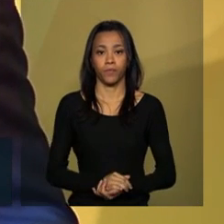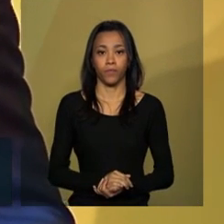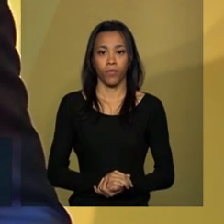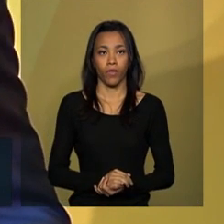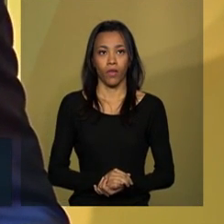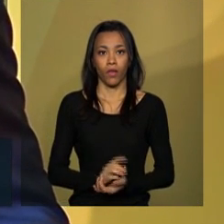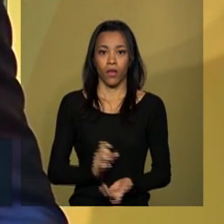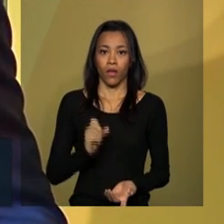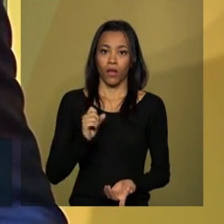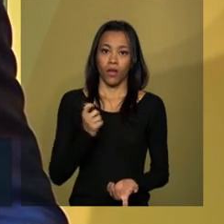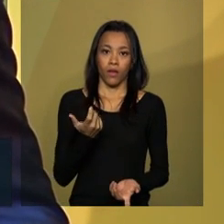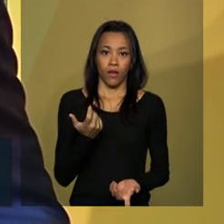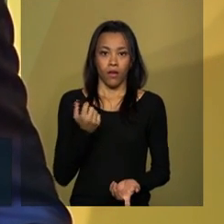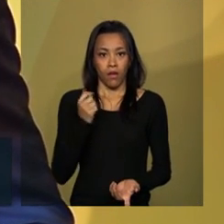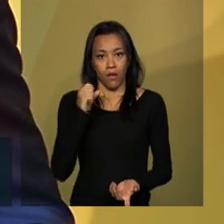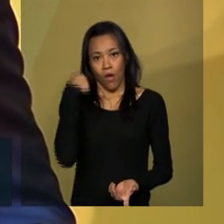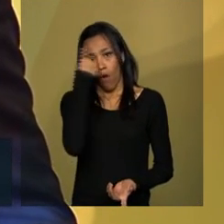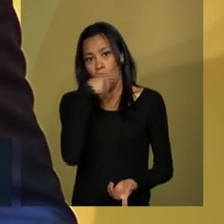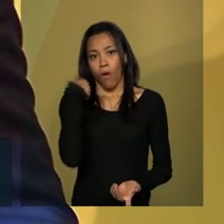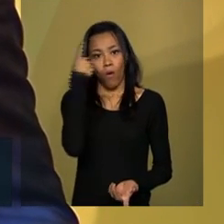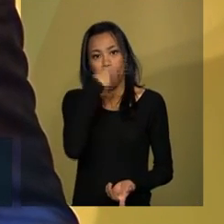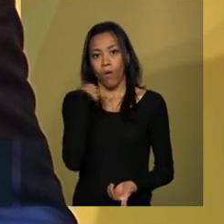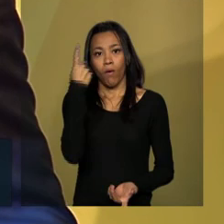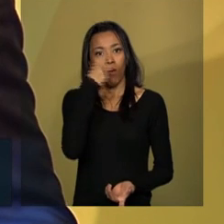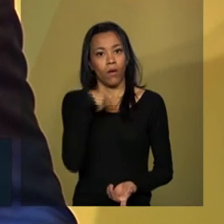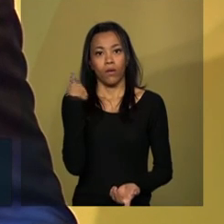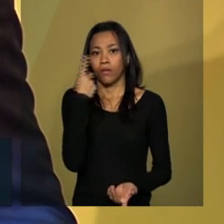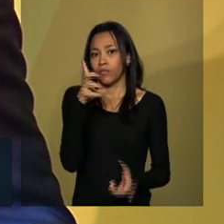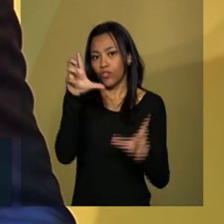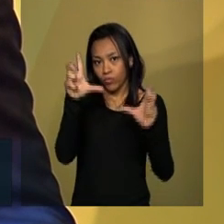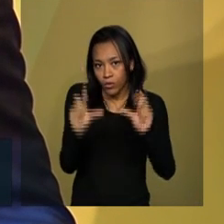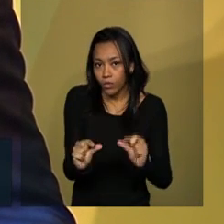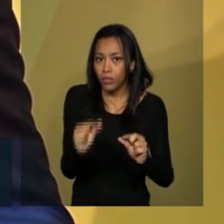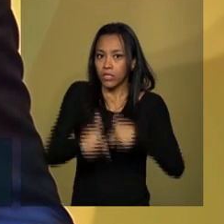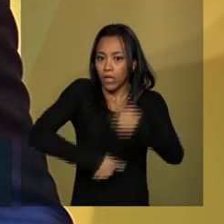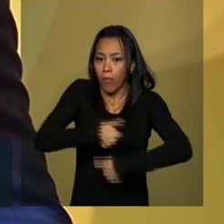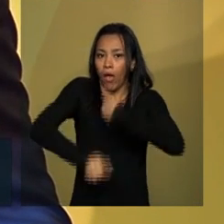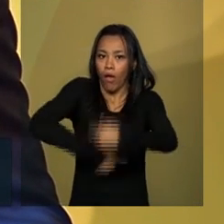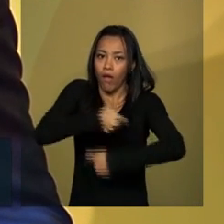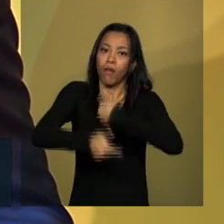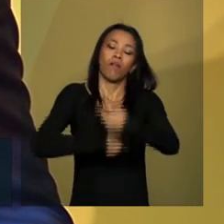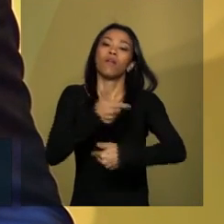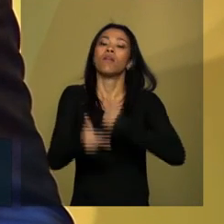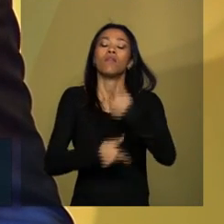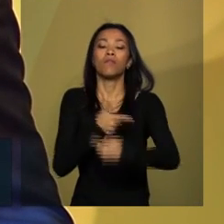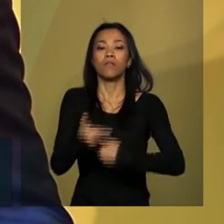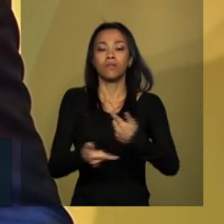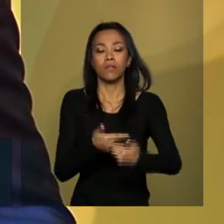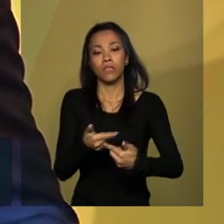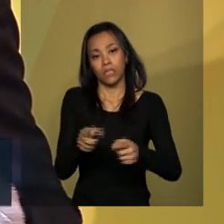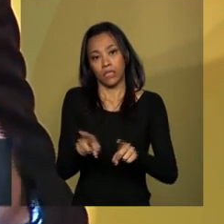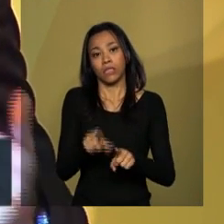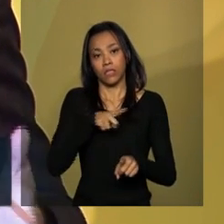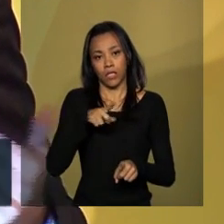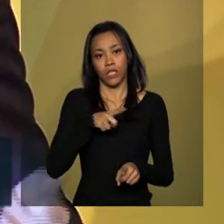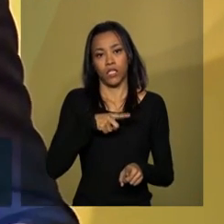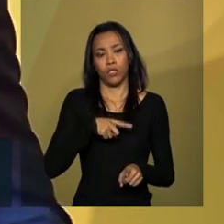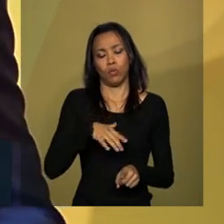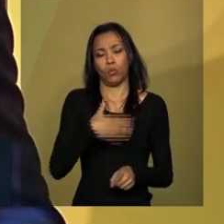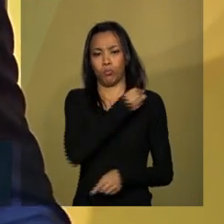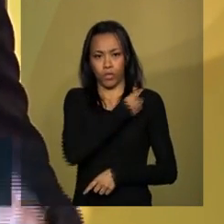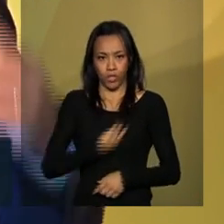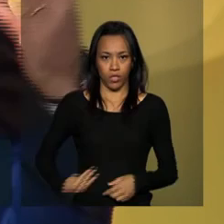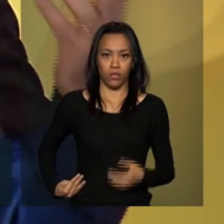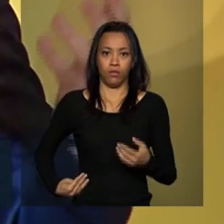horas para conformidade com a legislação, quer dizer, menos horas de trabalho para isso. O ministro de Finanças está trabalhando em algumas reformas